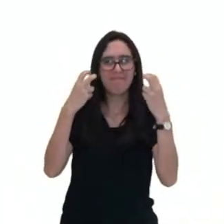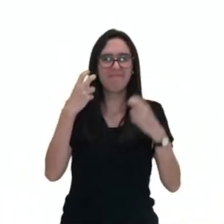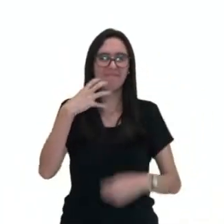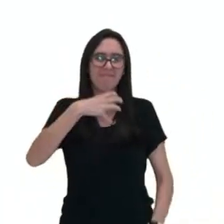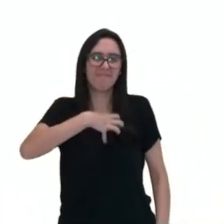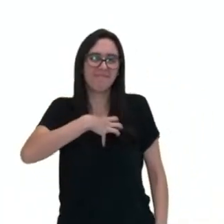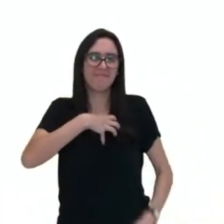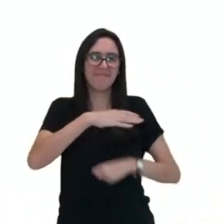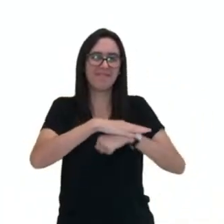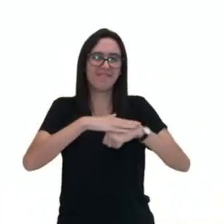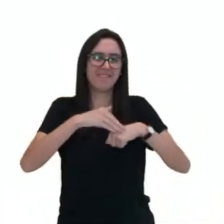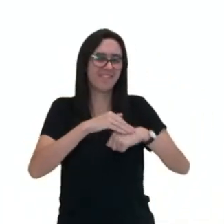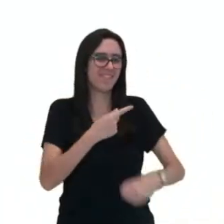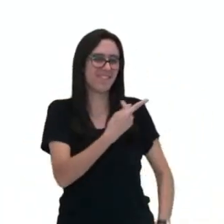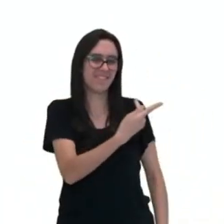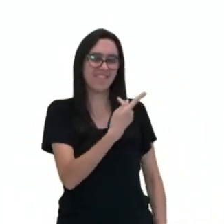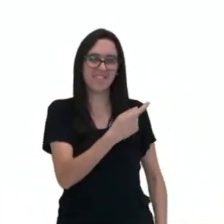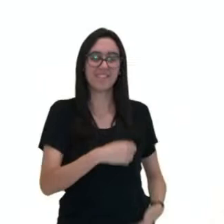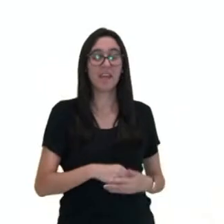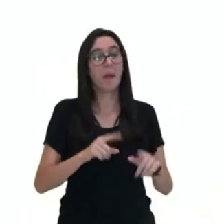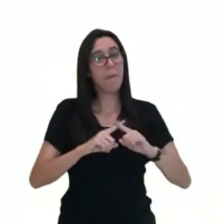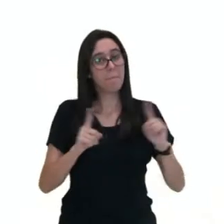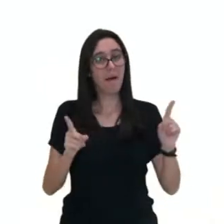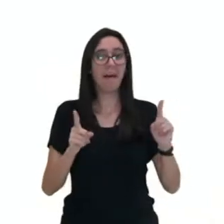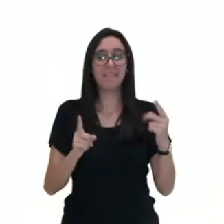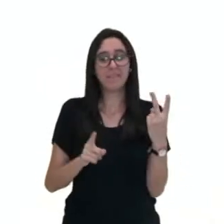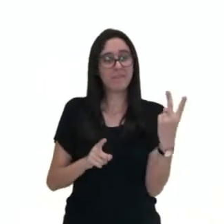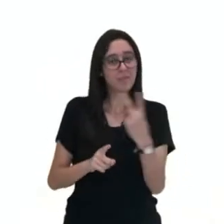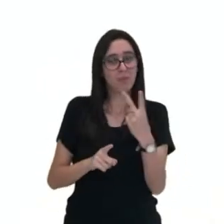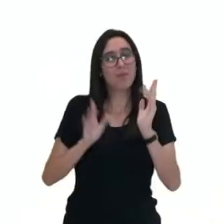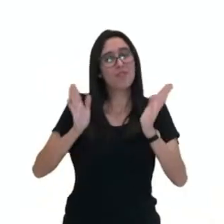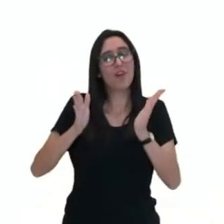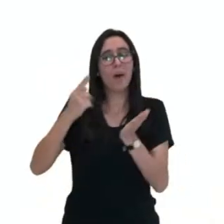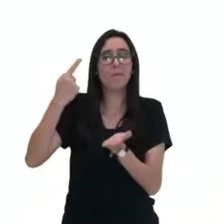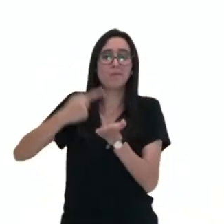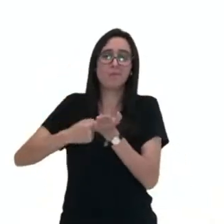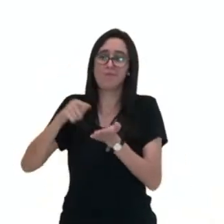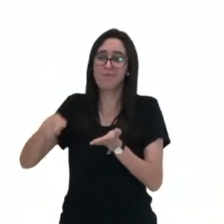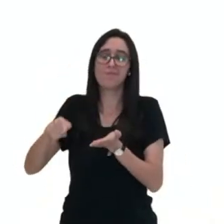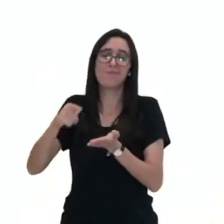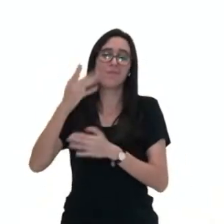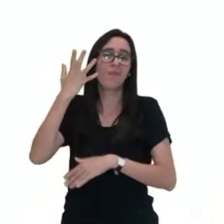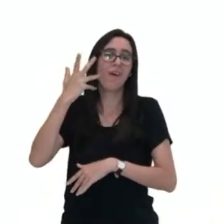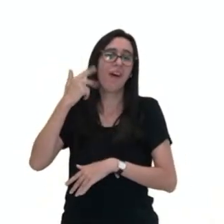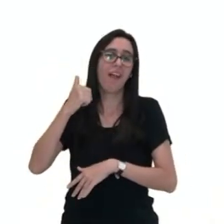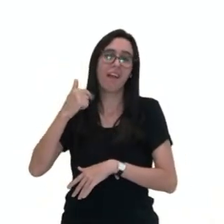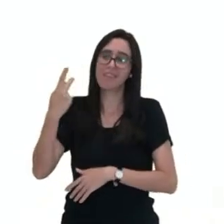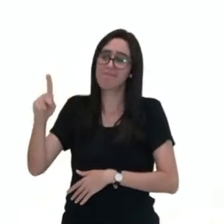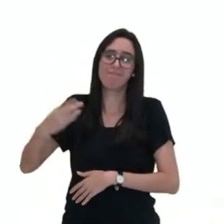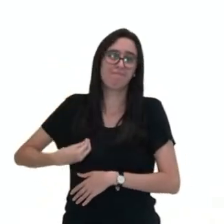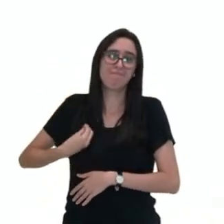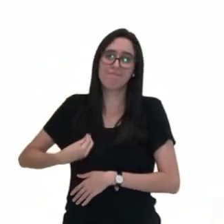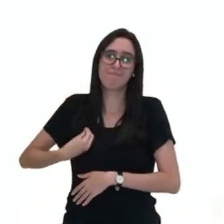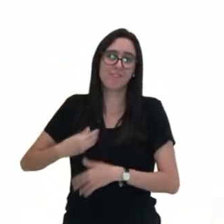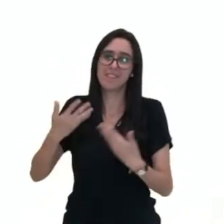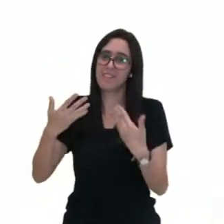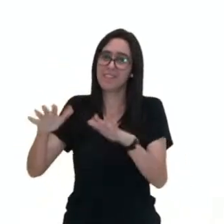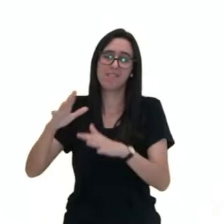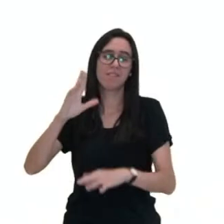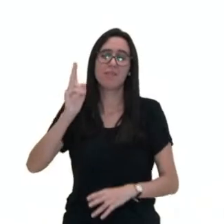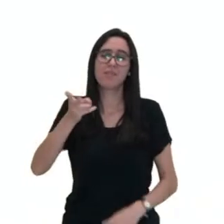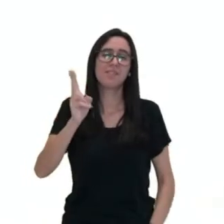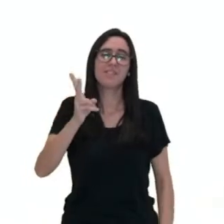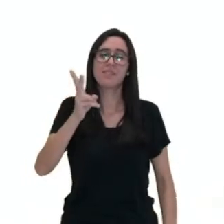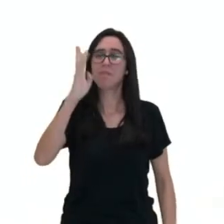surpreendidos. Mas ambos eram comprometidos. Ela, com sua infância impossível, o centro da inocência que só